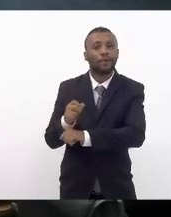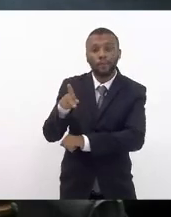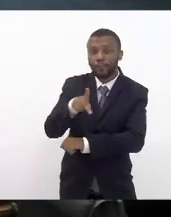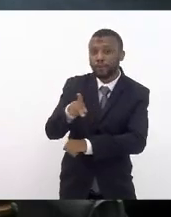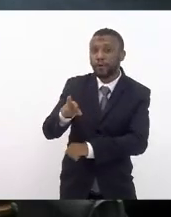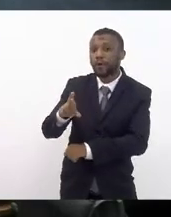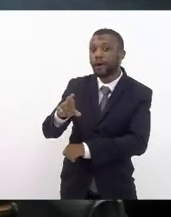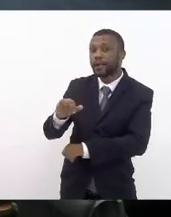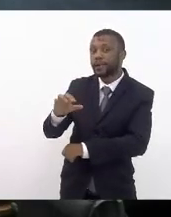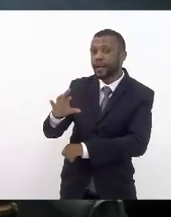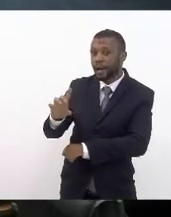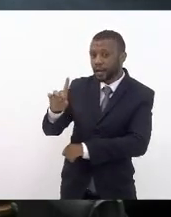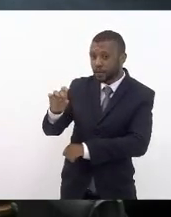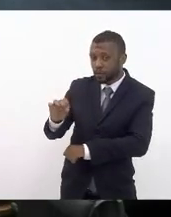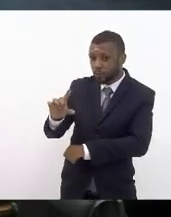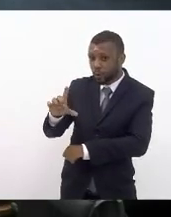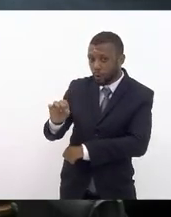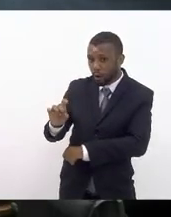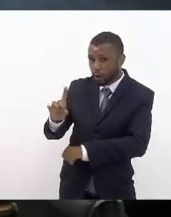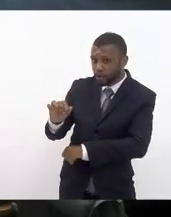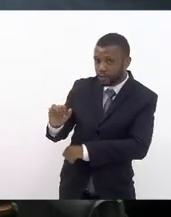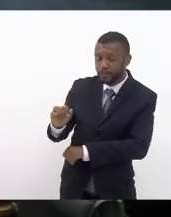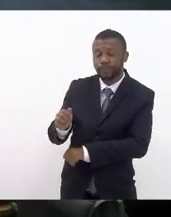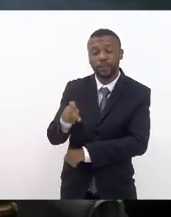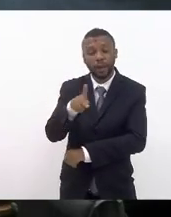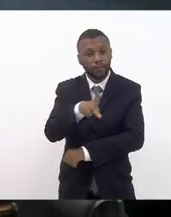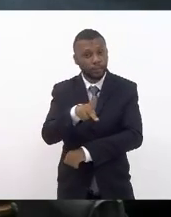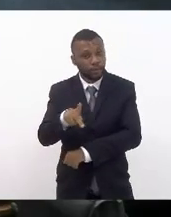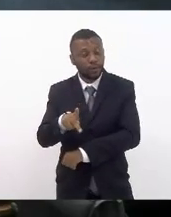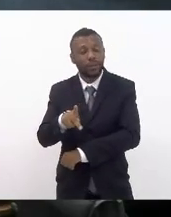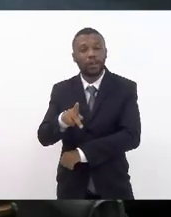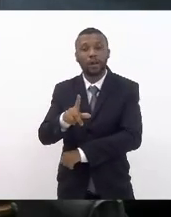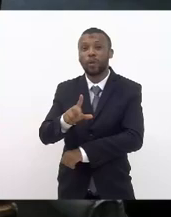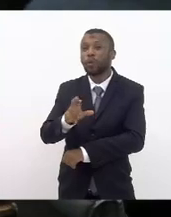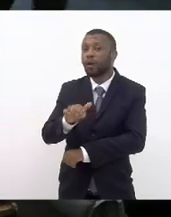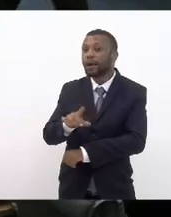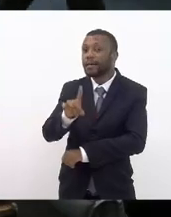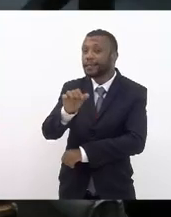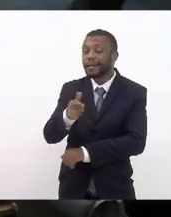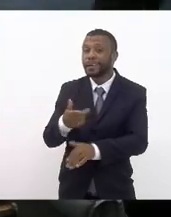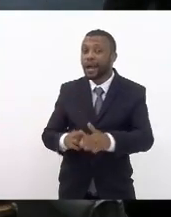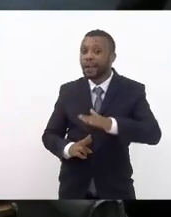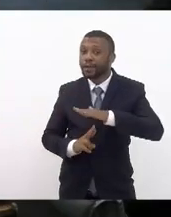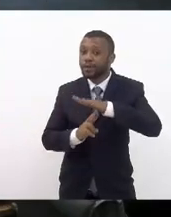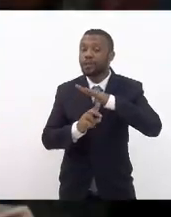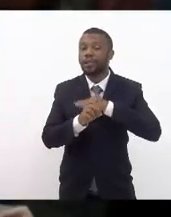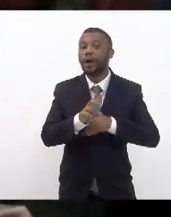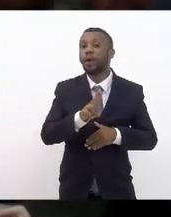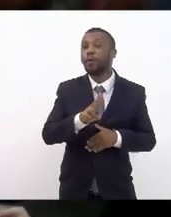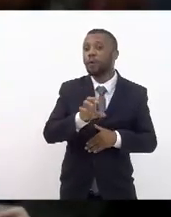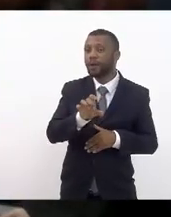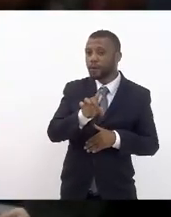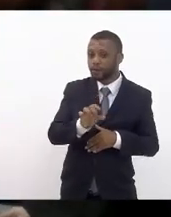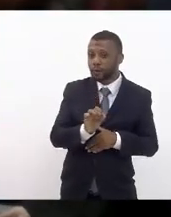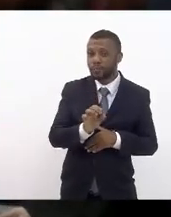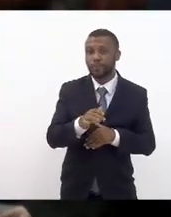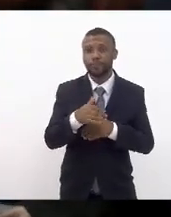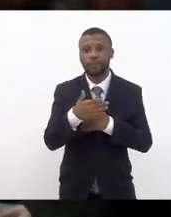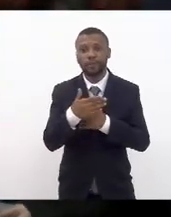Ricardo Lodi, professora Luanda, reitora da UESO, e os demais profissionais.